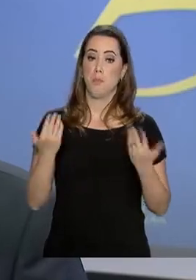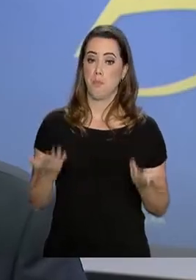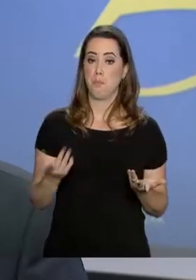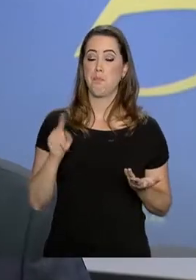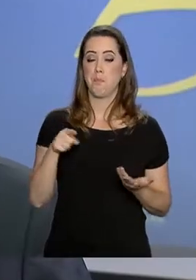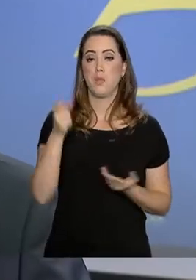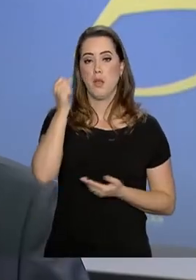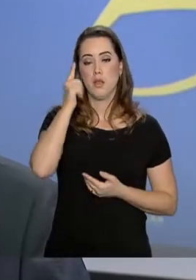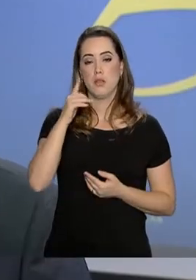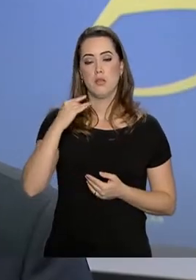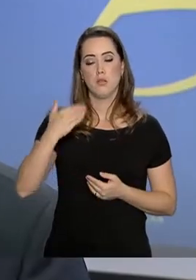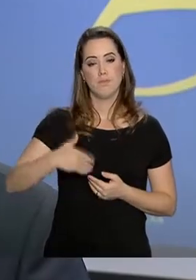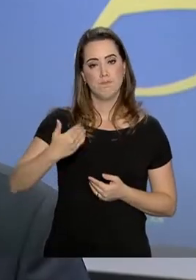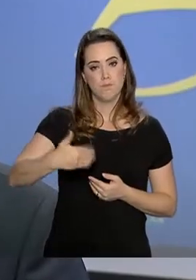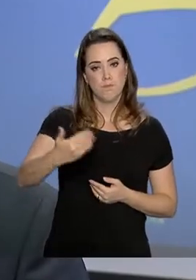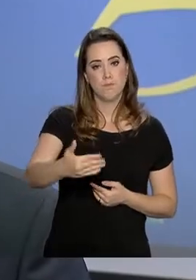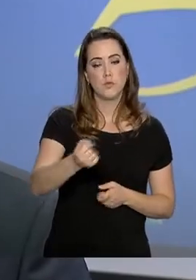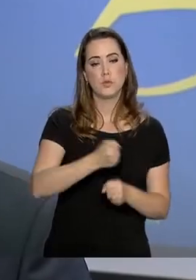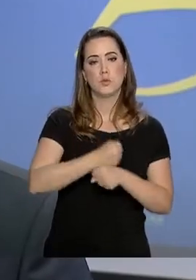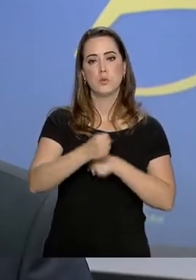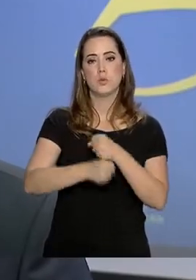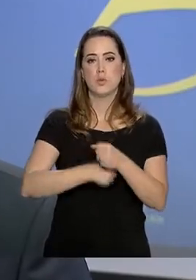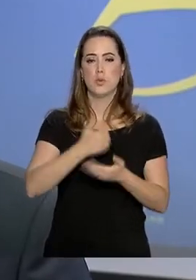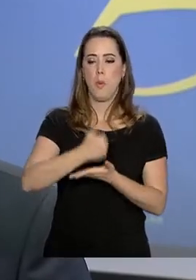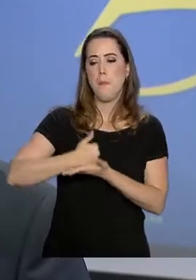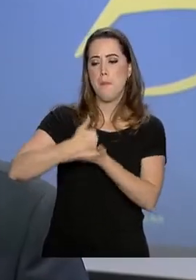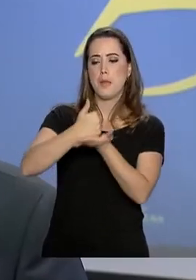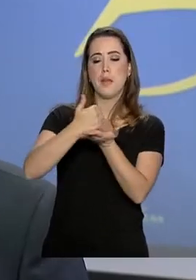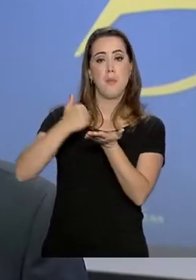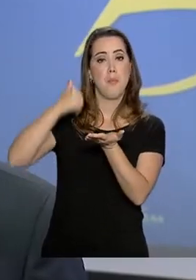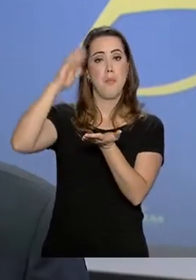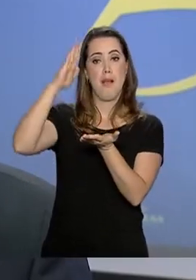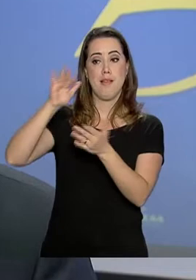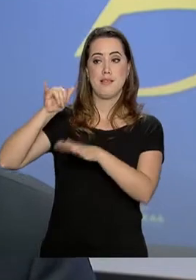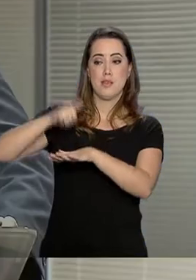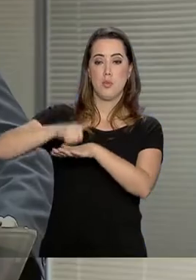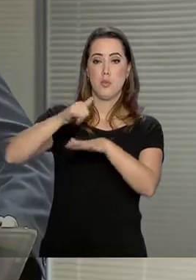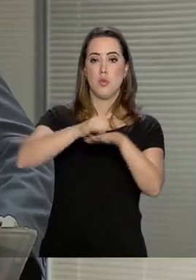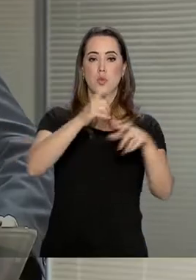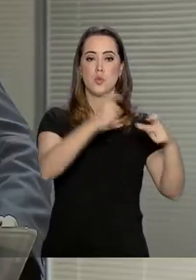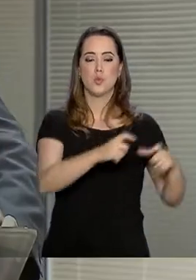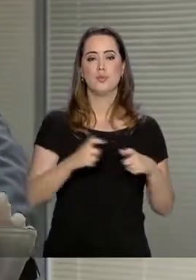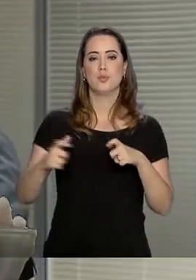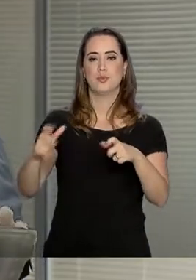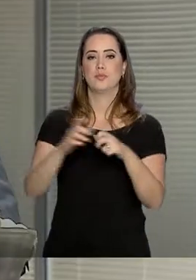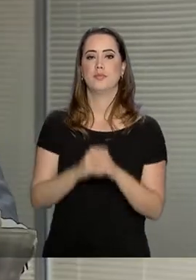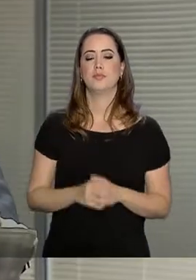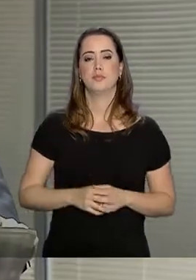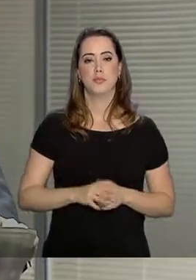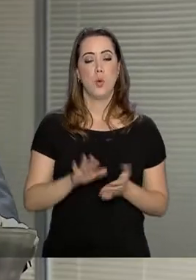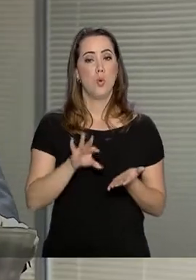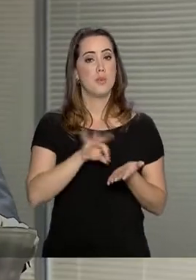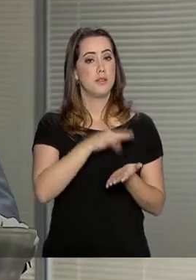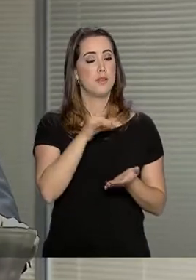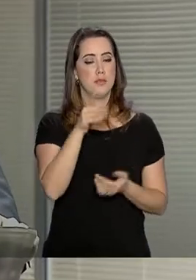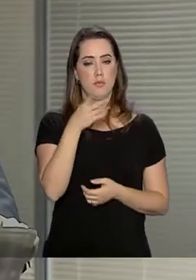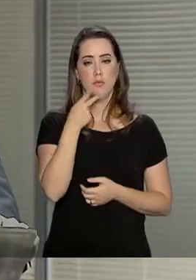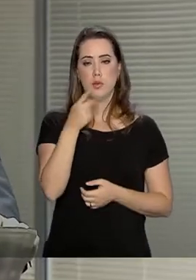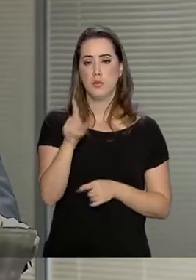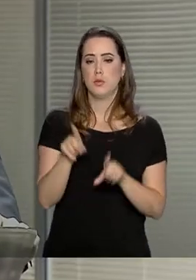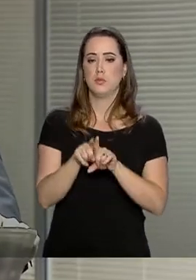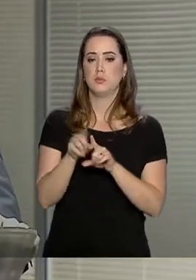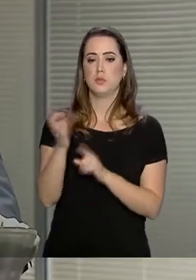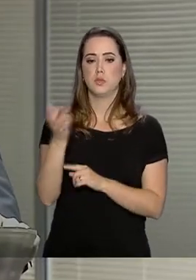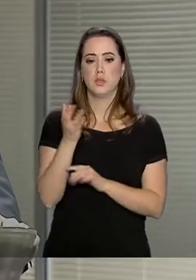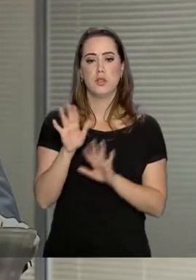ideia é fazermos nos próximos anos um prêmio Brasil mais aeroportos regionais. O secretário falou também que o governo quer